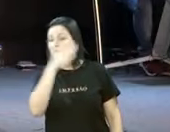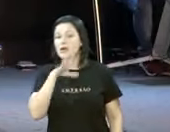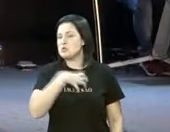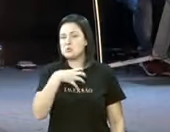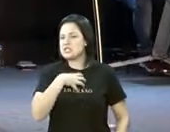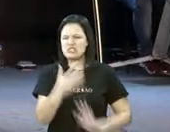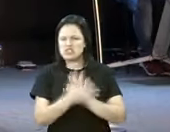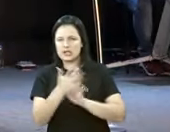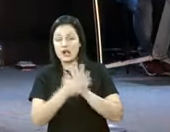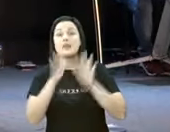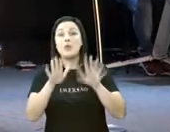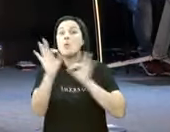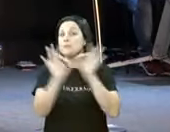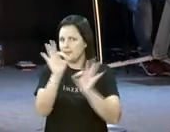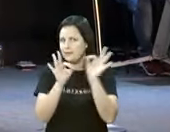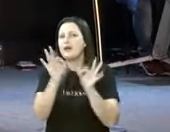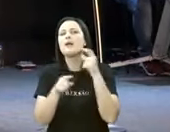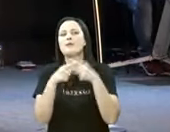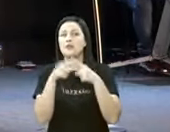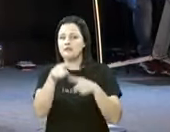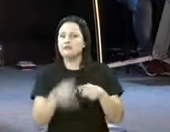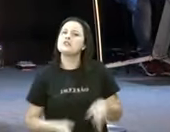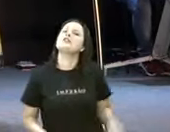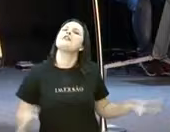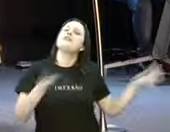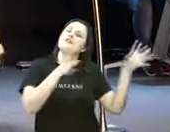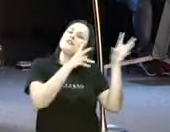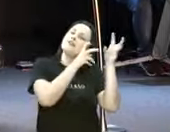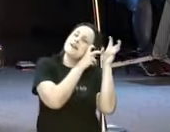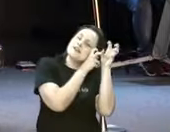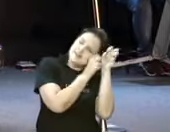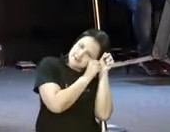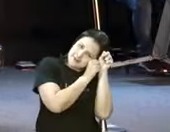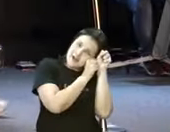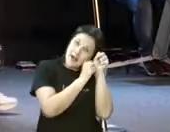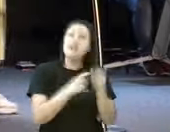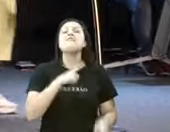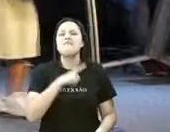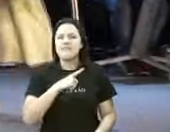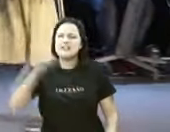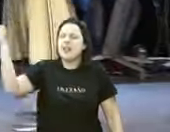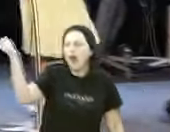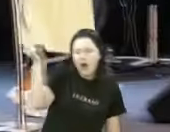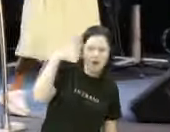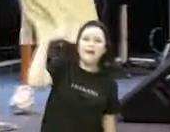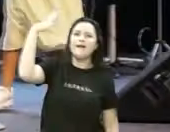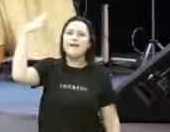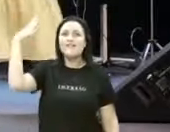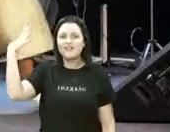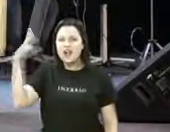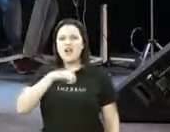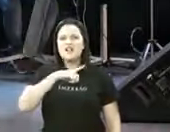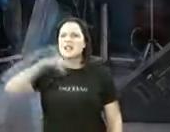sente nada. Então se prepare, que tu vai deitar a cabeça no travesseiro e vai voltar a ter visões, vai voltar a ter revelações, vai voltar